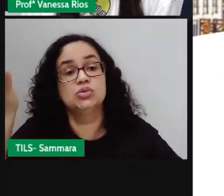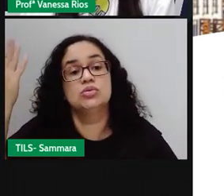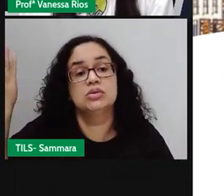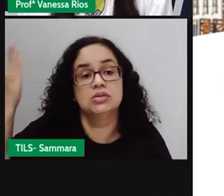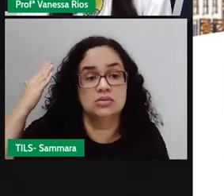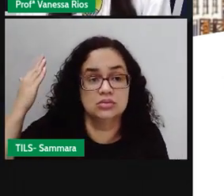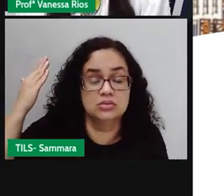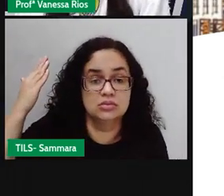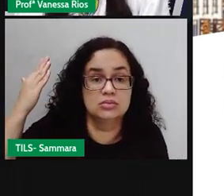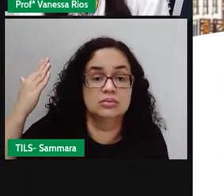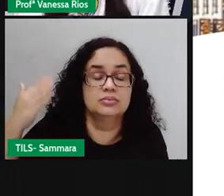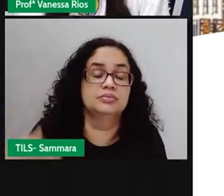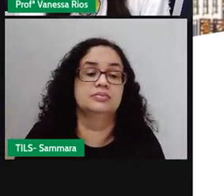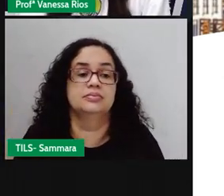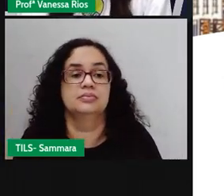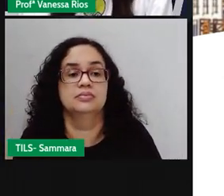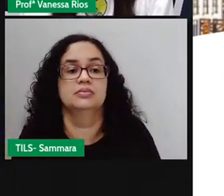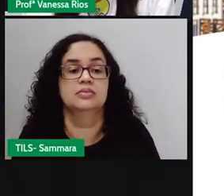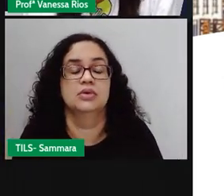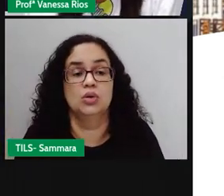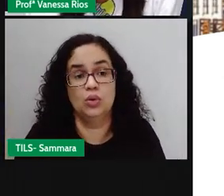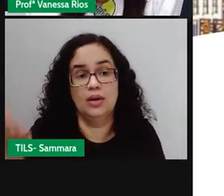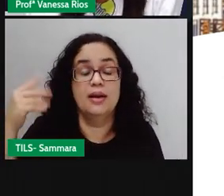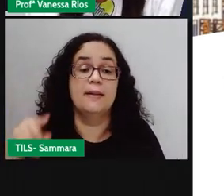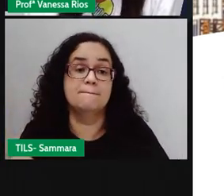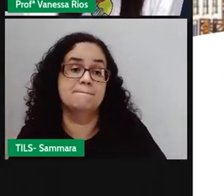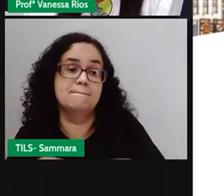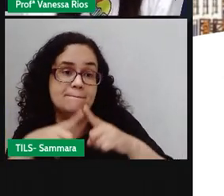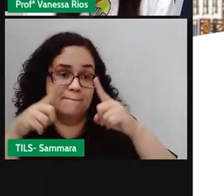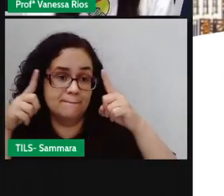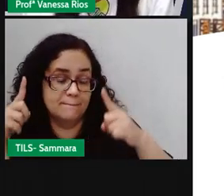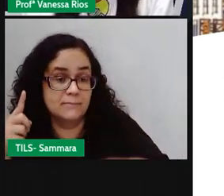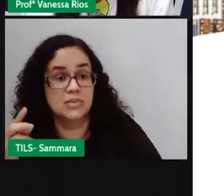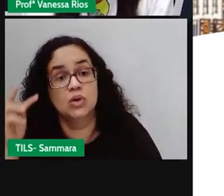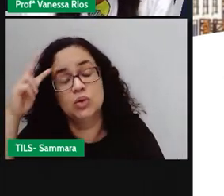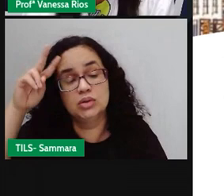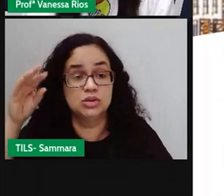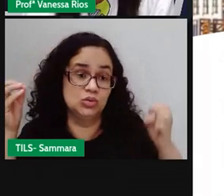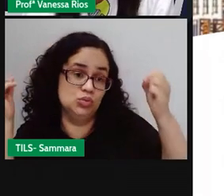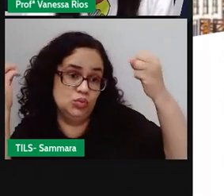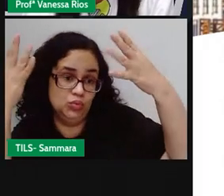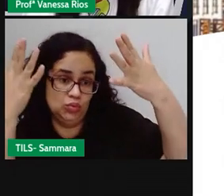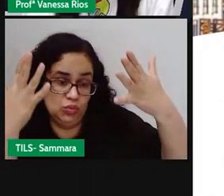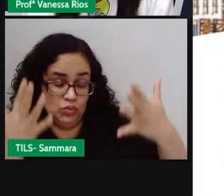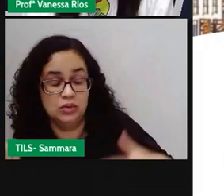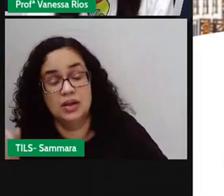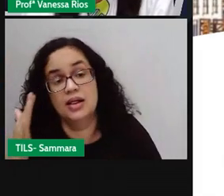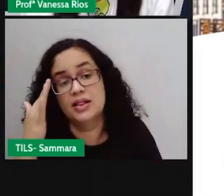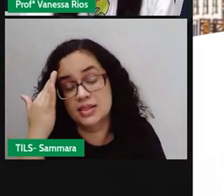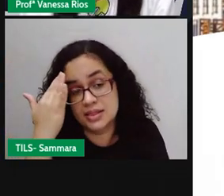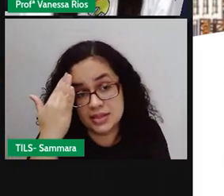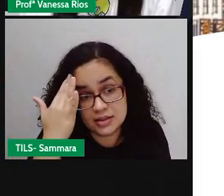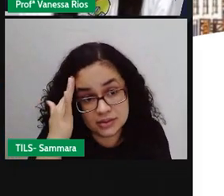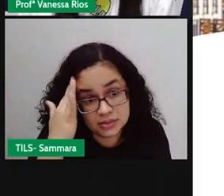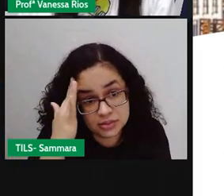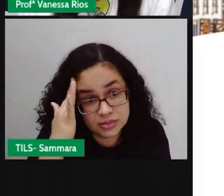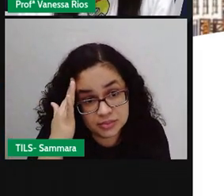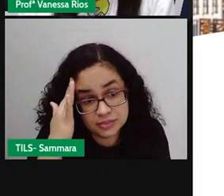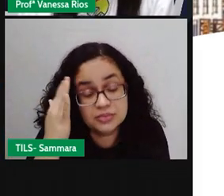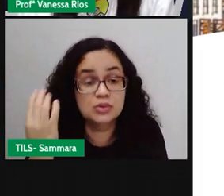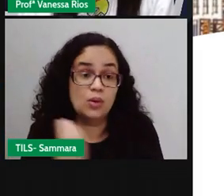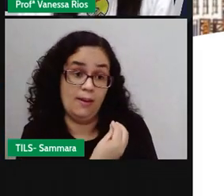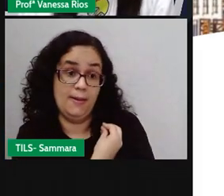vão sendo deixadas no passado, mas que servem para contar a história e a gente entender o